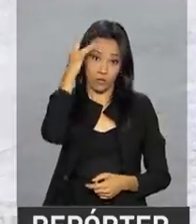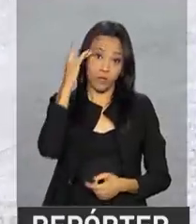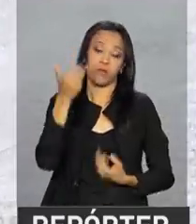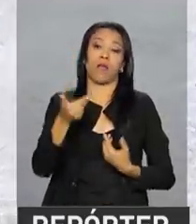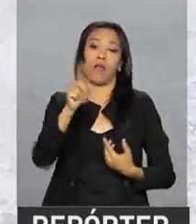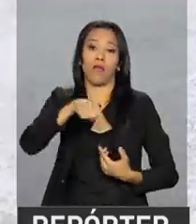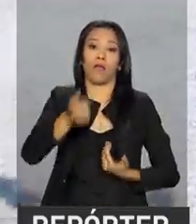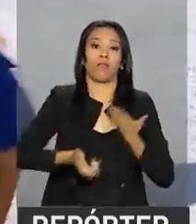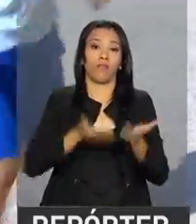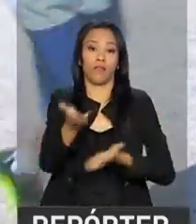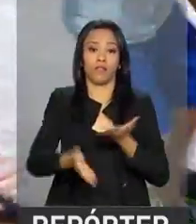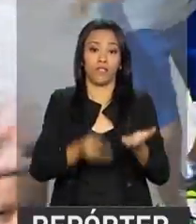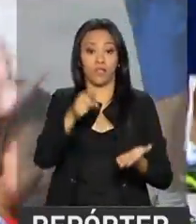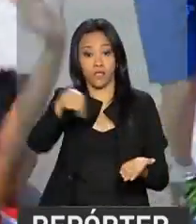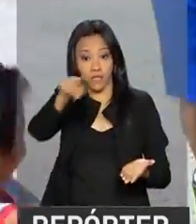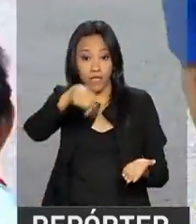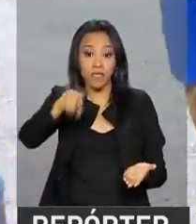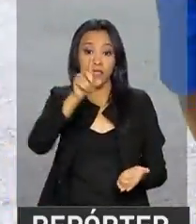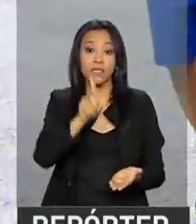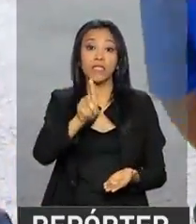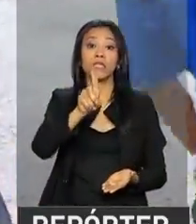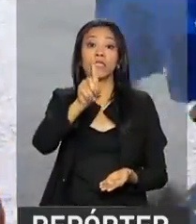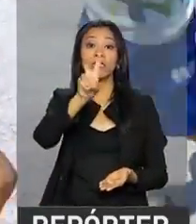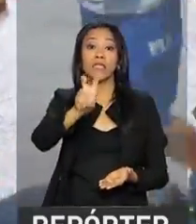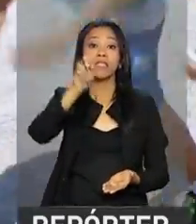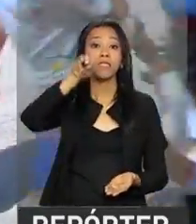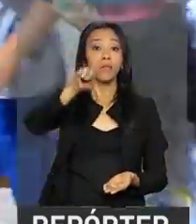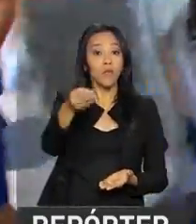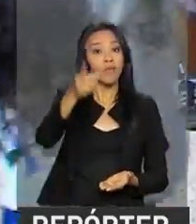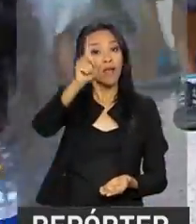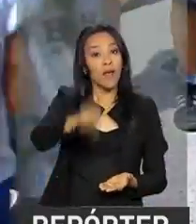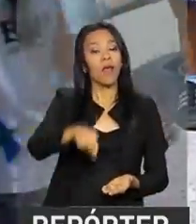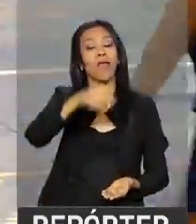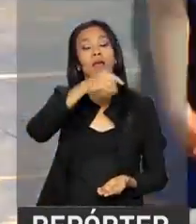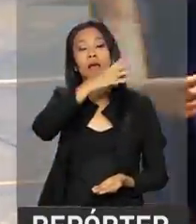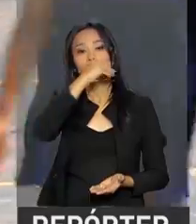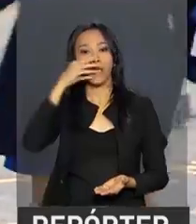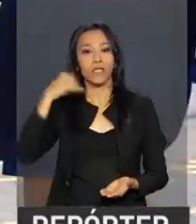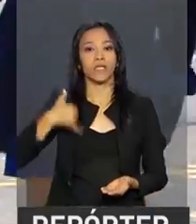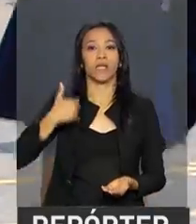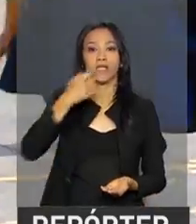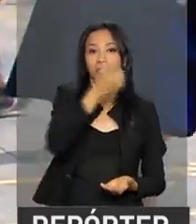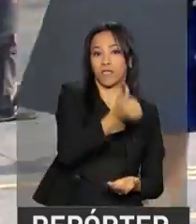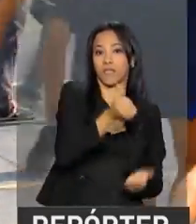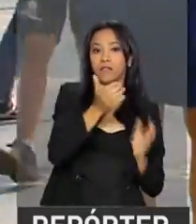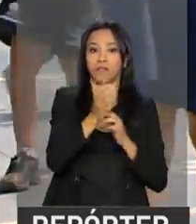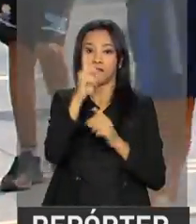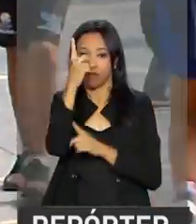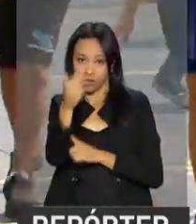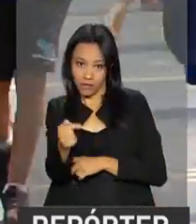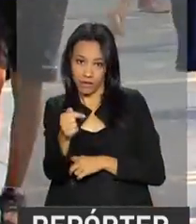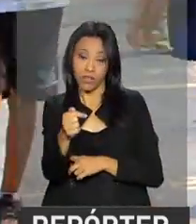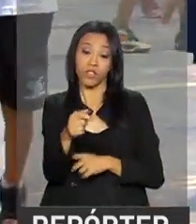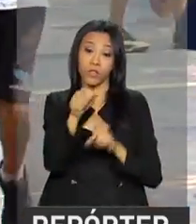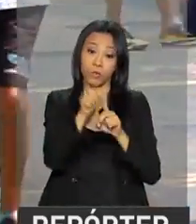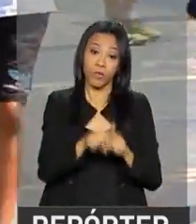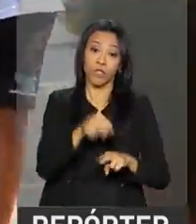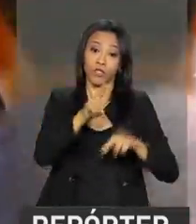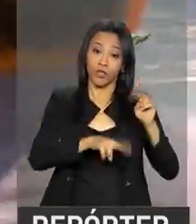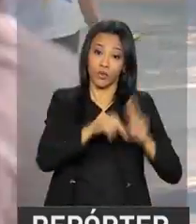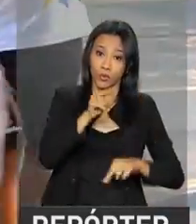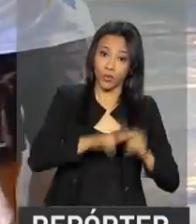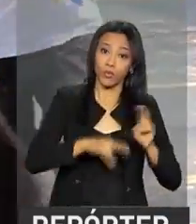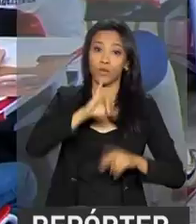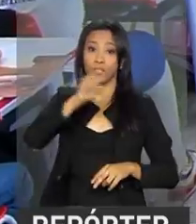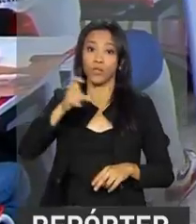Desses, mais de 15 milhões são crianças e adolescentes com idade entre 6 a 17 anos. Nos meses de junho e